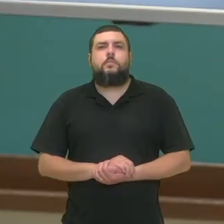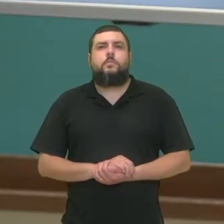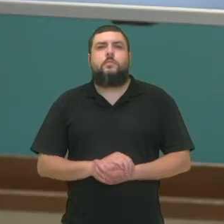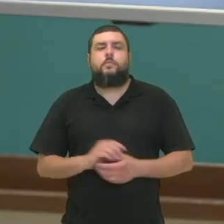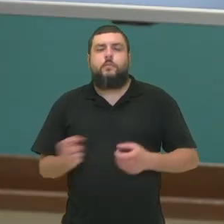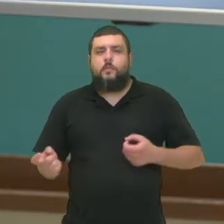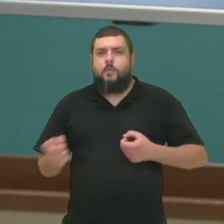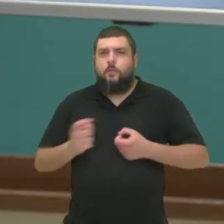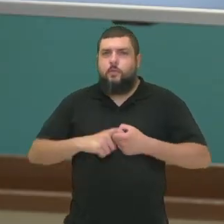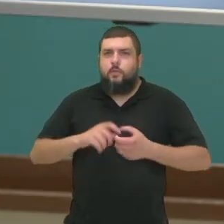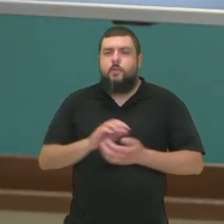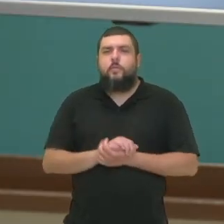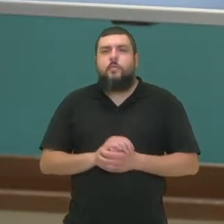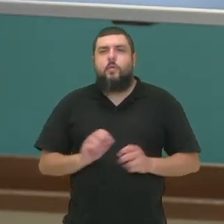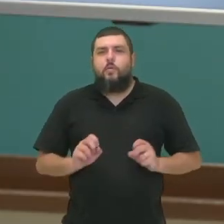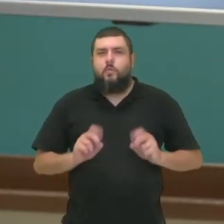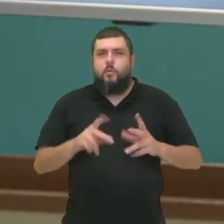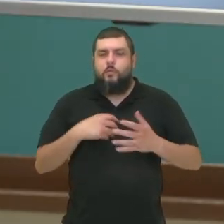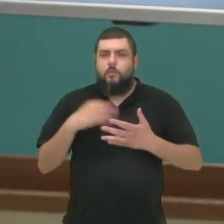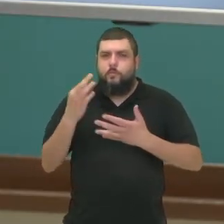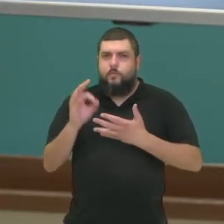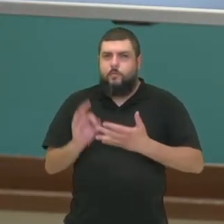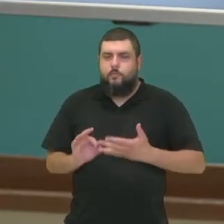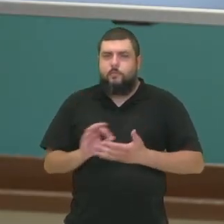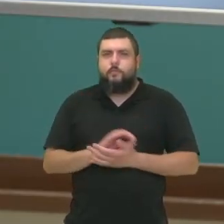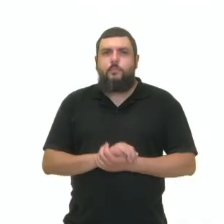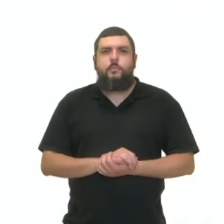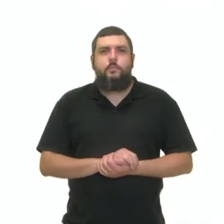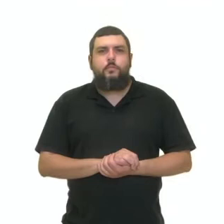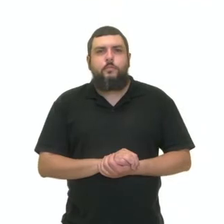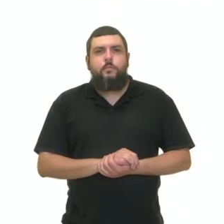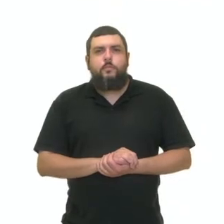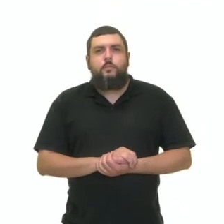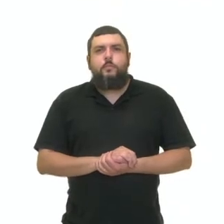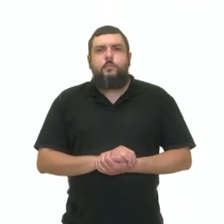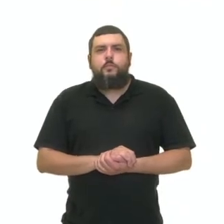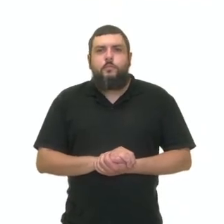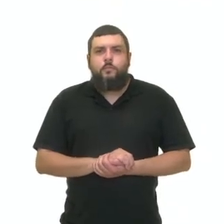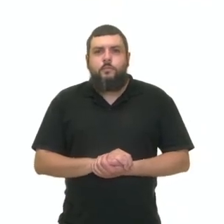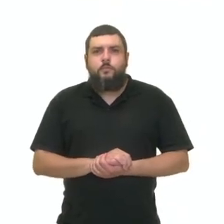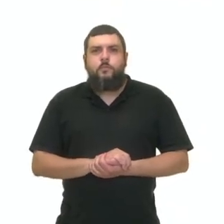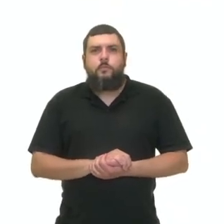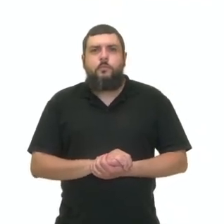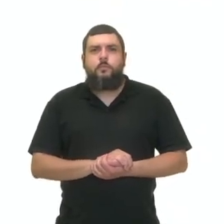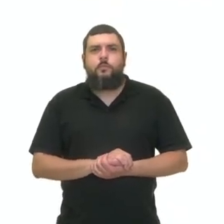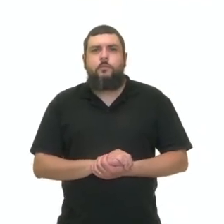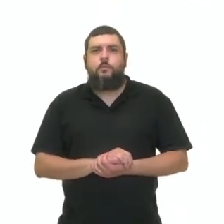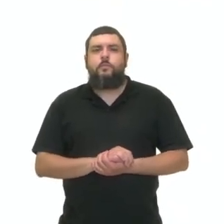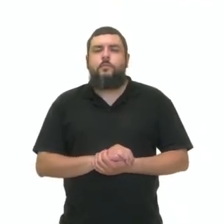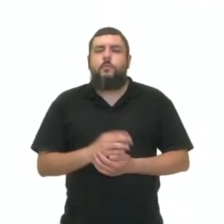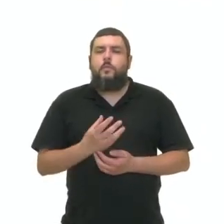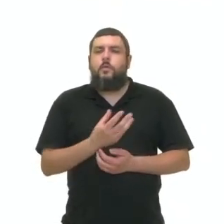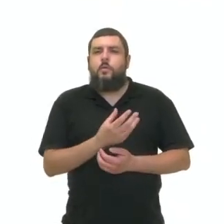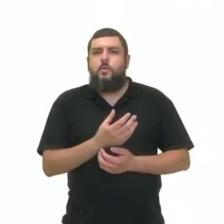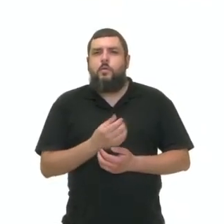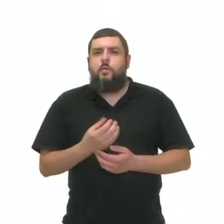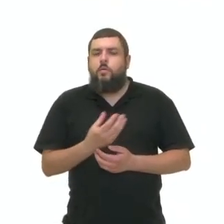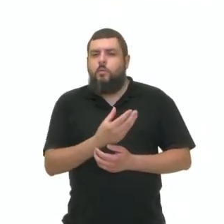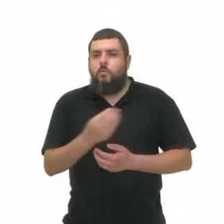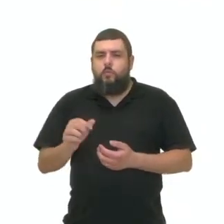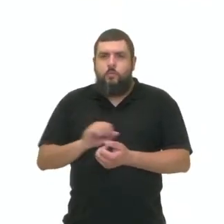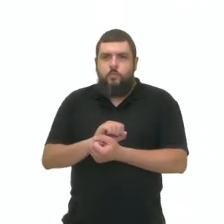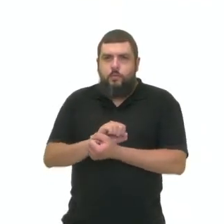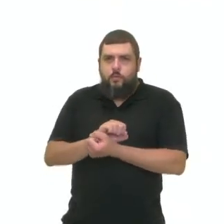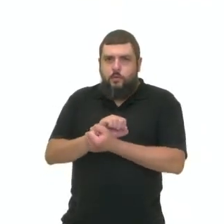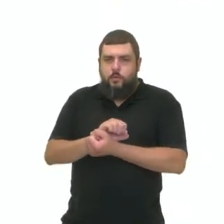Voltei. Bora lá corrigir essa junto conosco? Em busca de liberdade, dezenas de escravizados liderados por Espartaco iniciaram